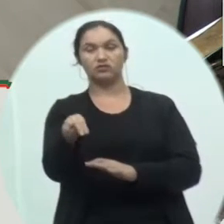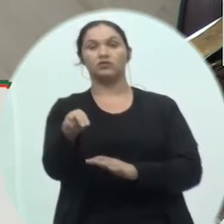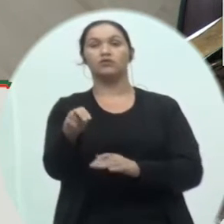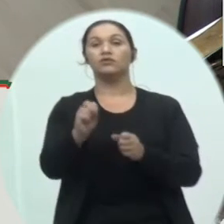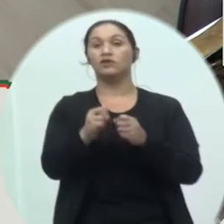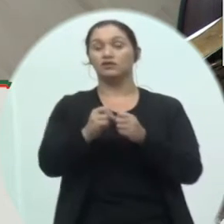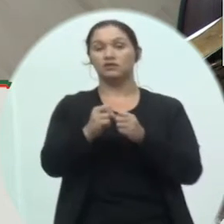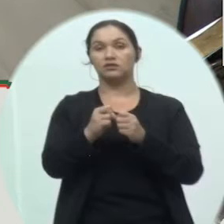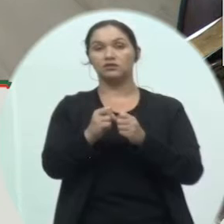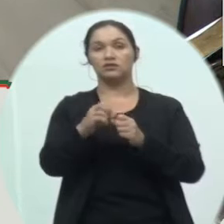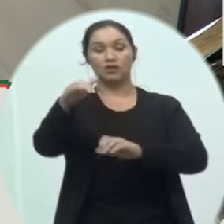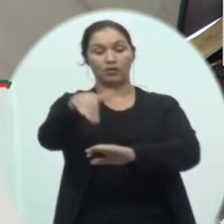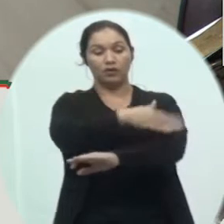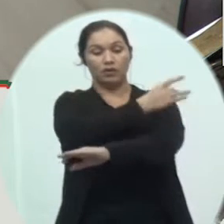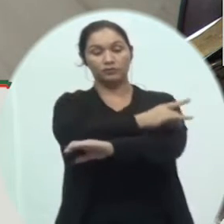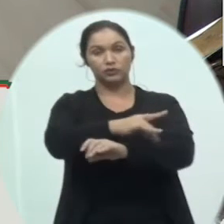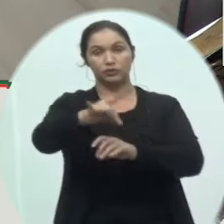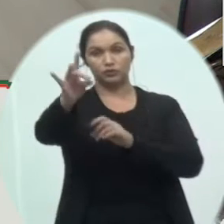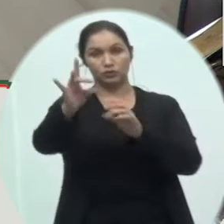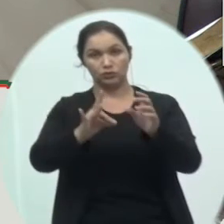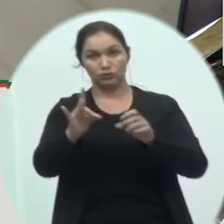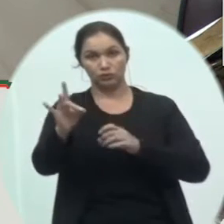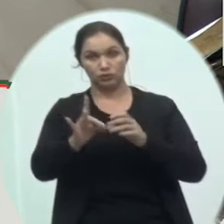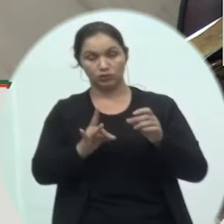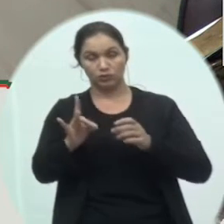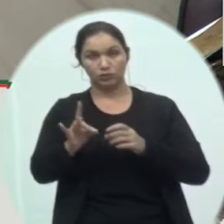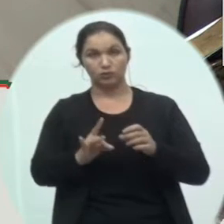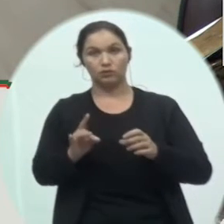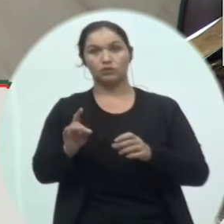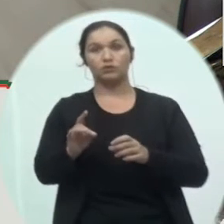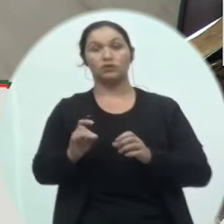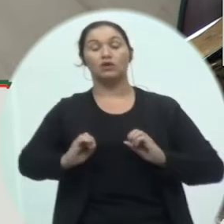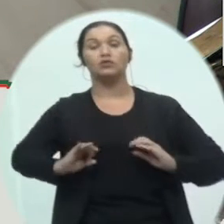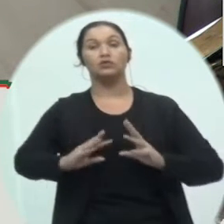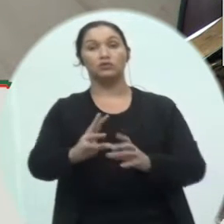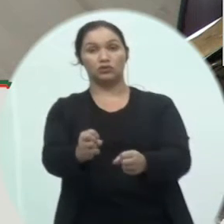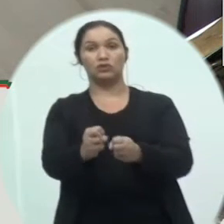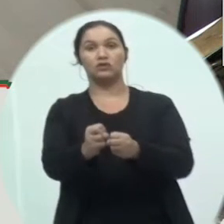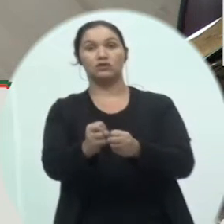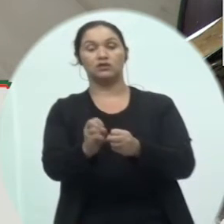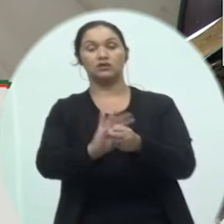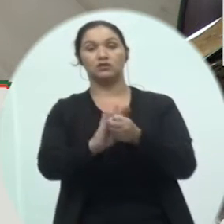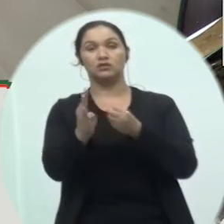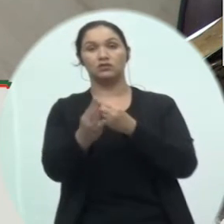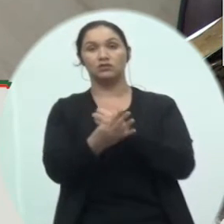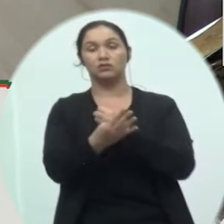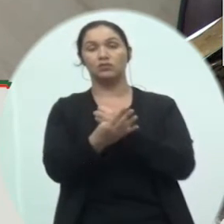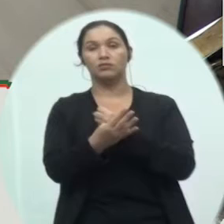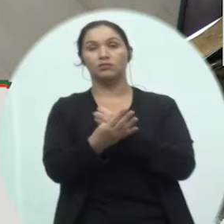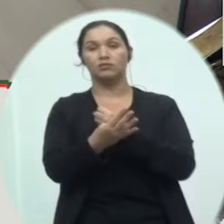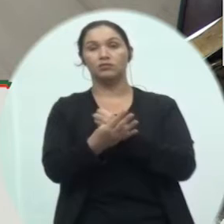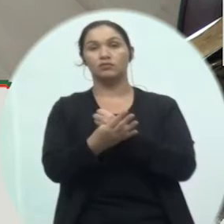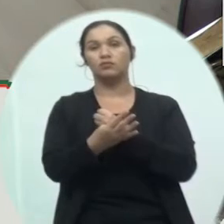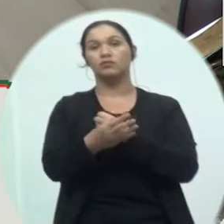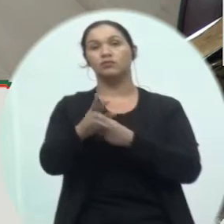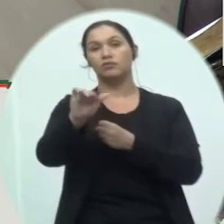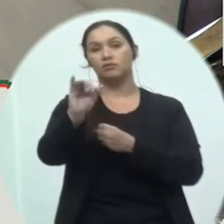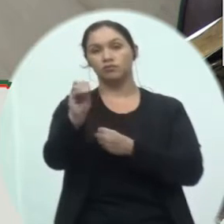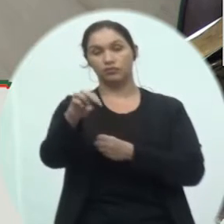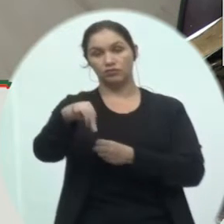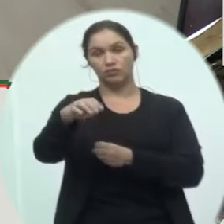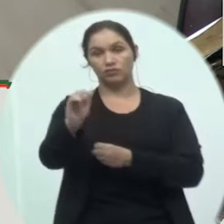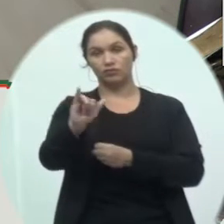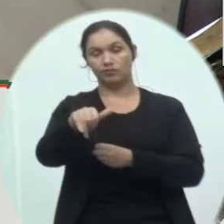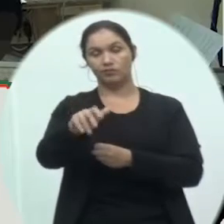assunto patrulhamento e colocação de material consistente em todas as ruas do loteamento Nossa Senhora do Carmo, distrito do Rio Maina.